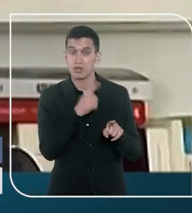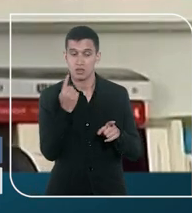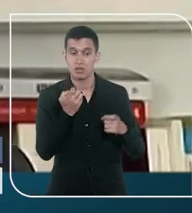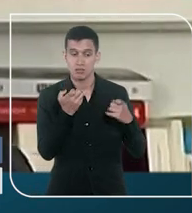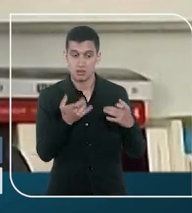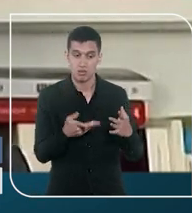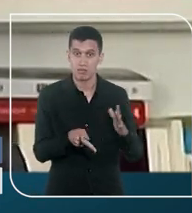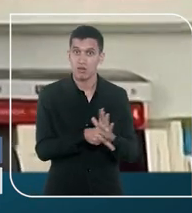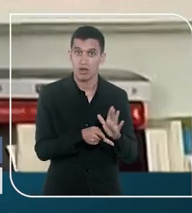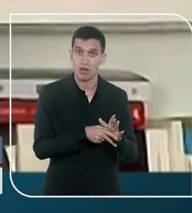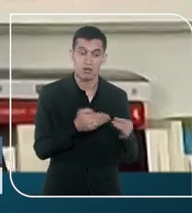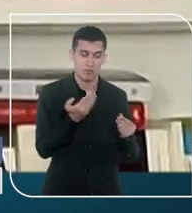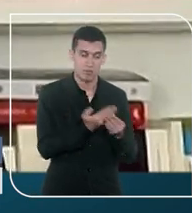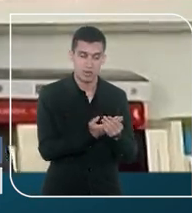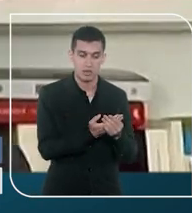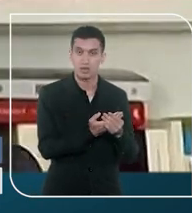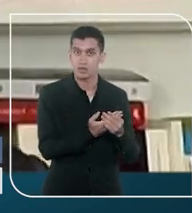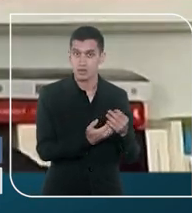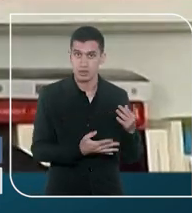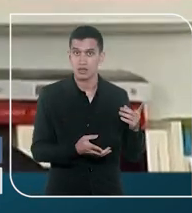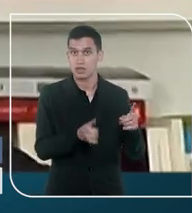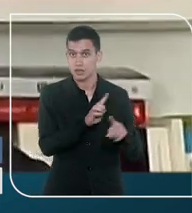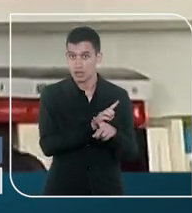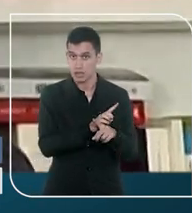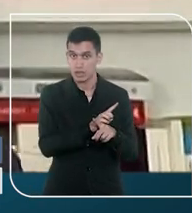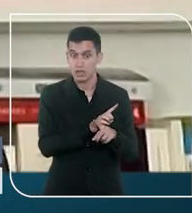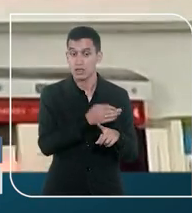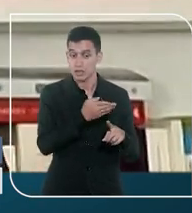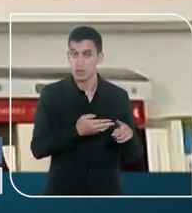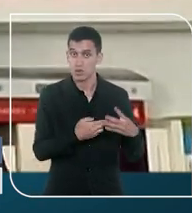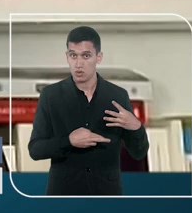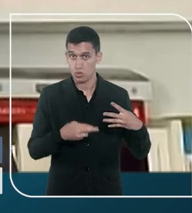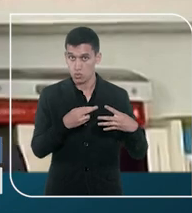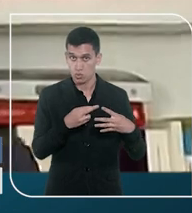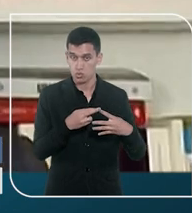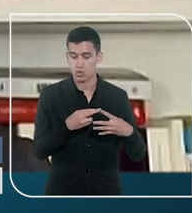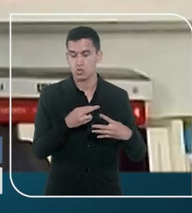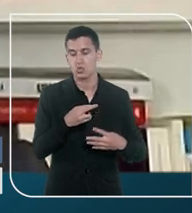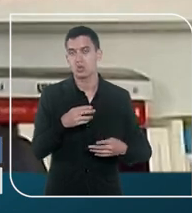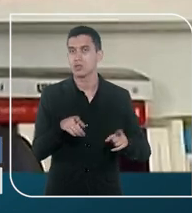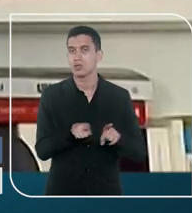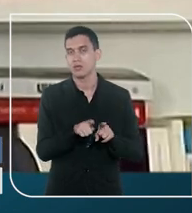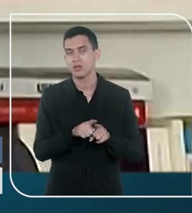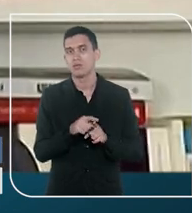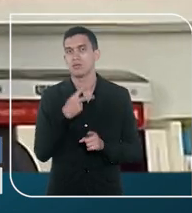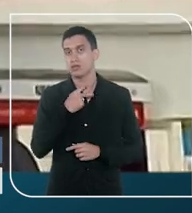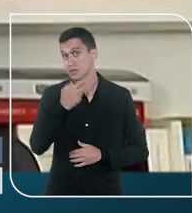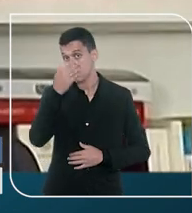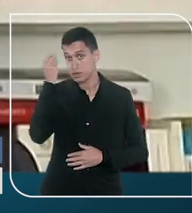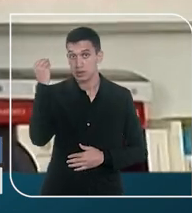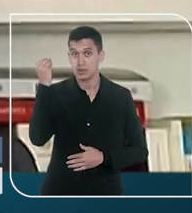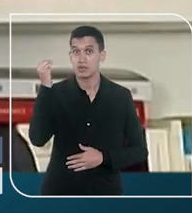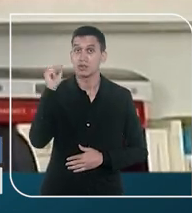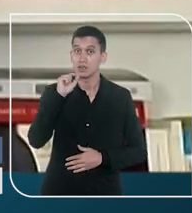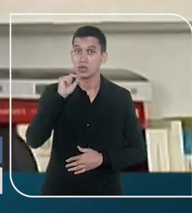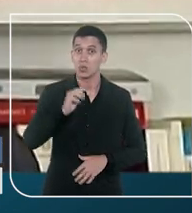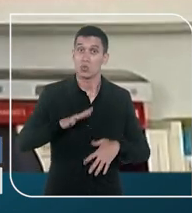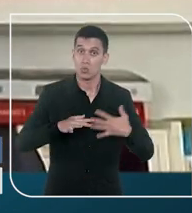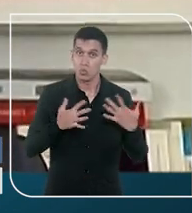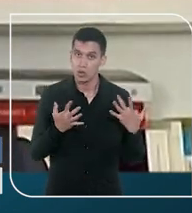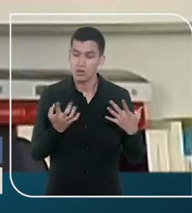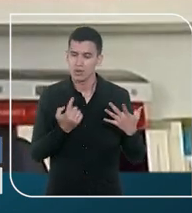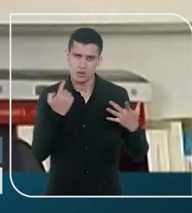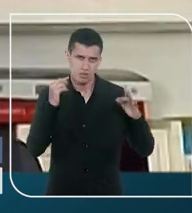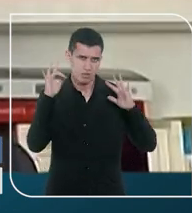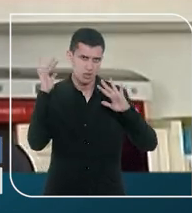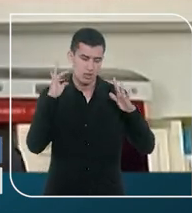de embargos de divergência, não falamos de ação, falamos de recurso, mas a gente também não pode se esquecer e quando nós